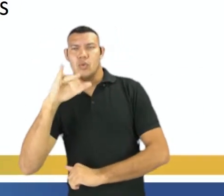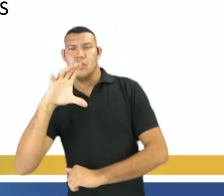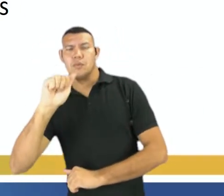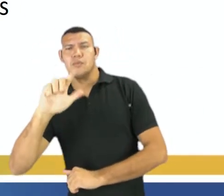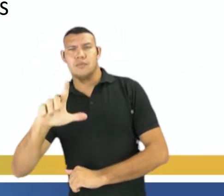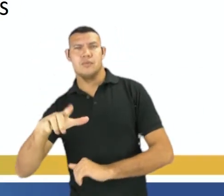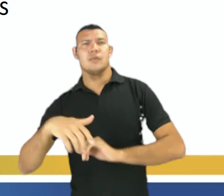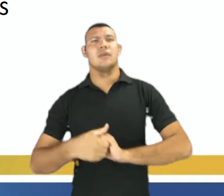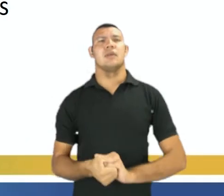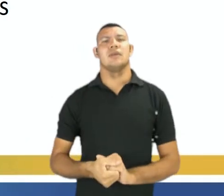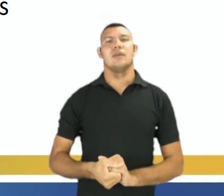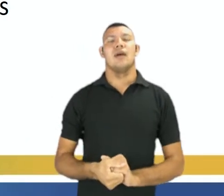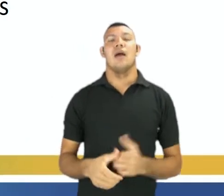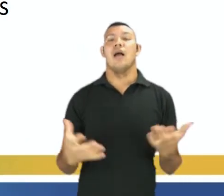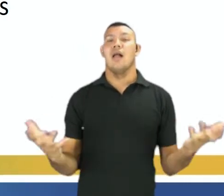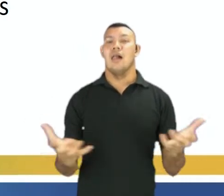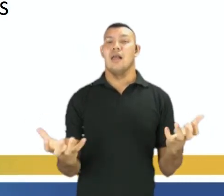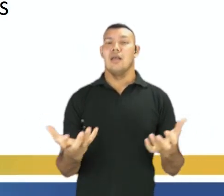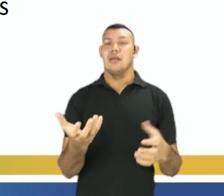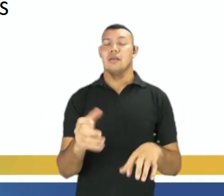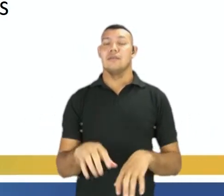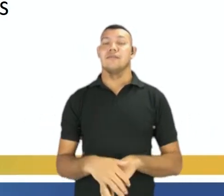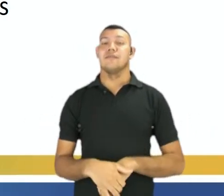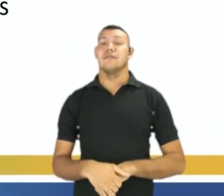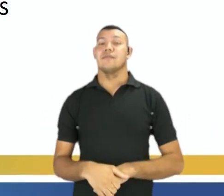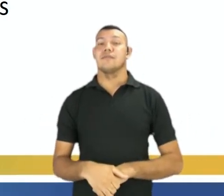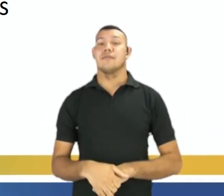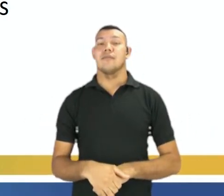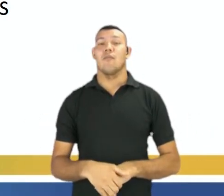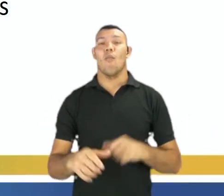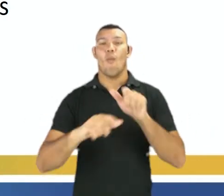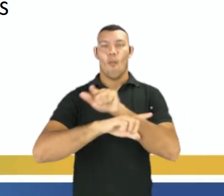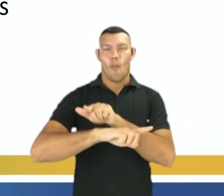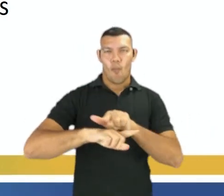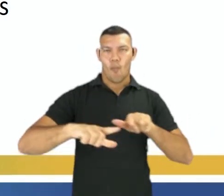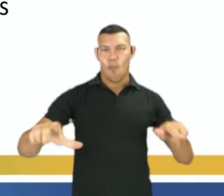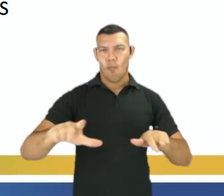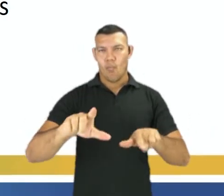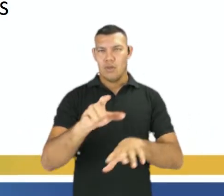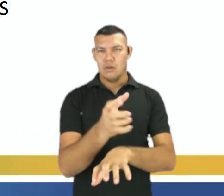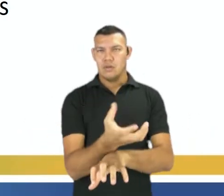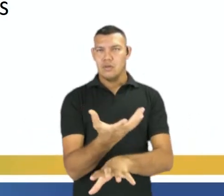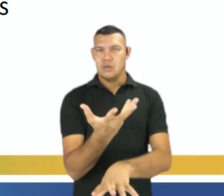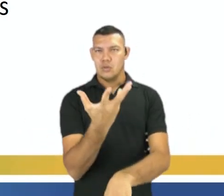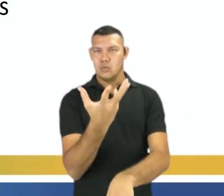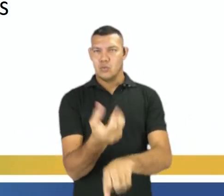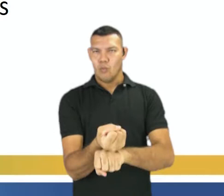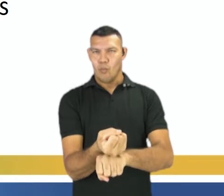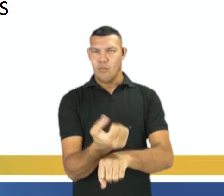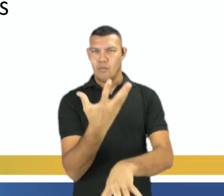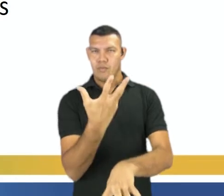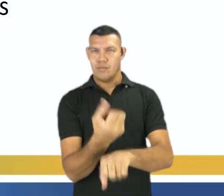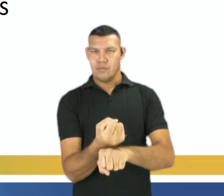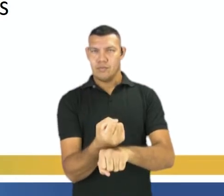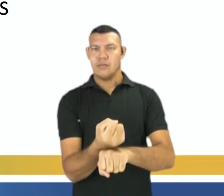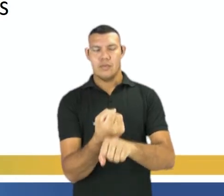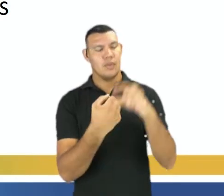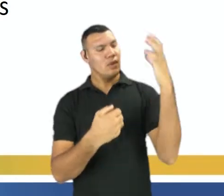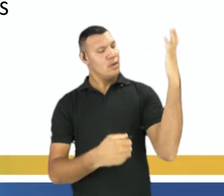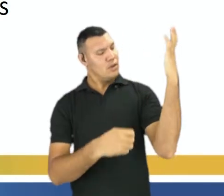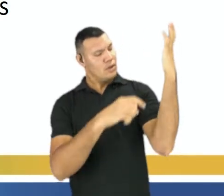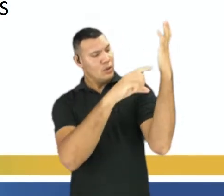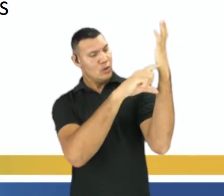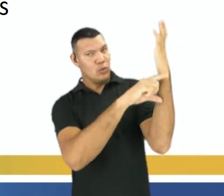no sertão nordestino. A caatinga é formada por arbustos e árvores bem baixas, principalmente os cactos, né? Diferentemente